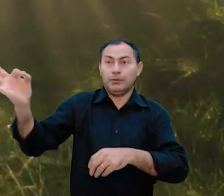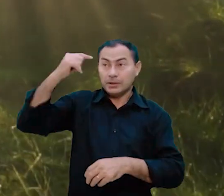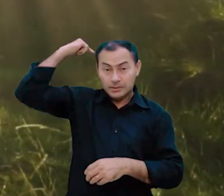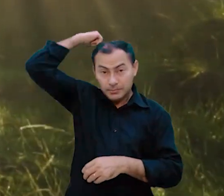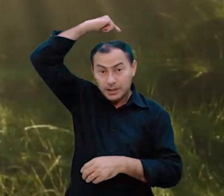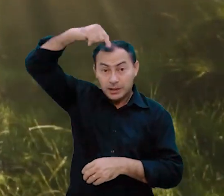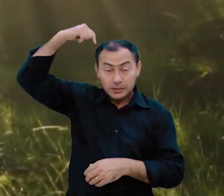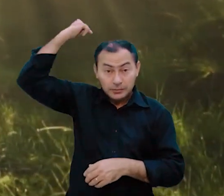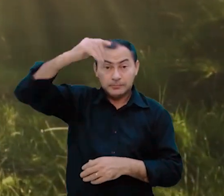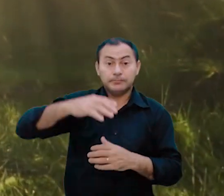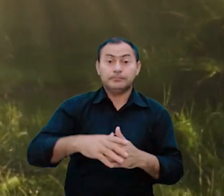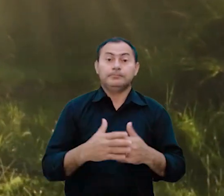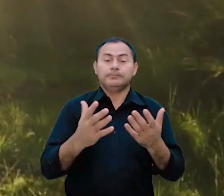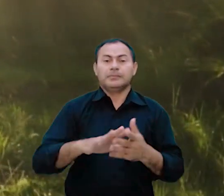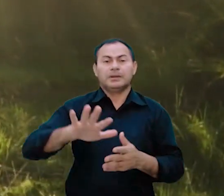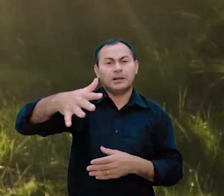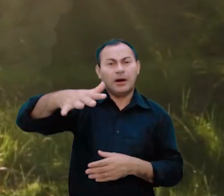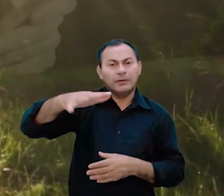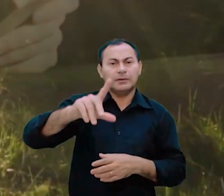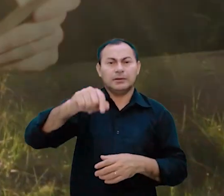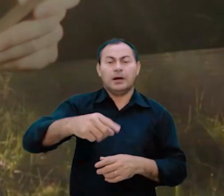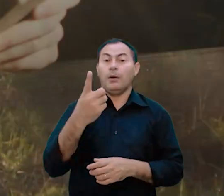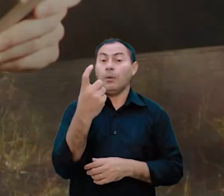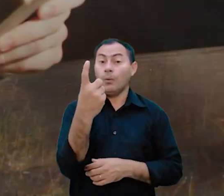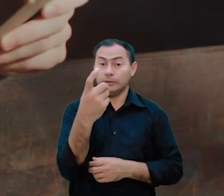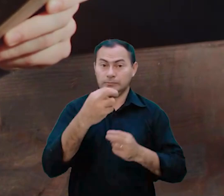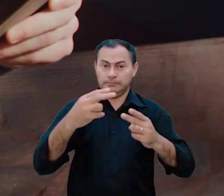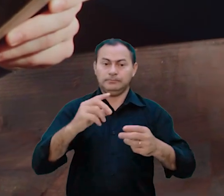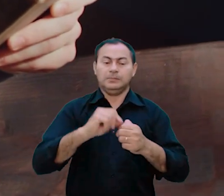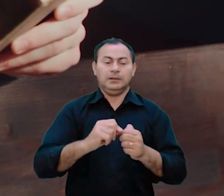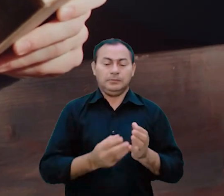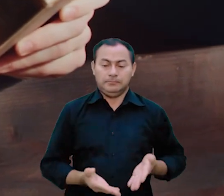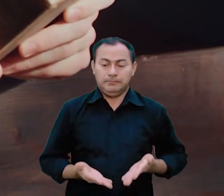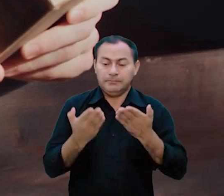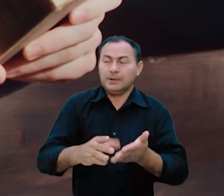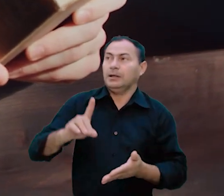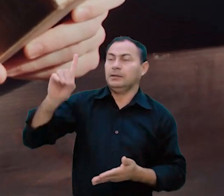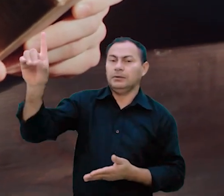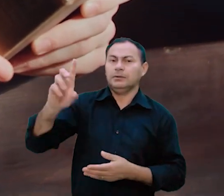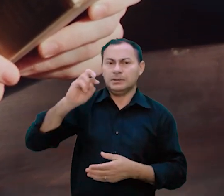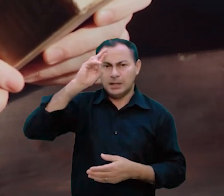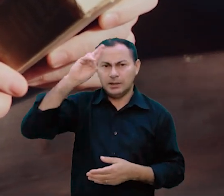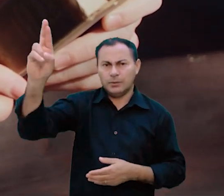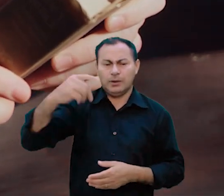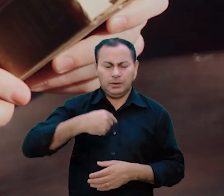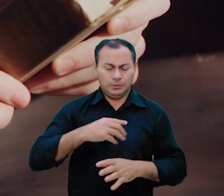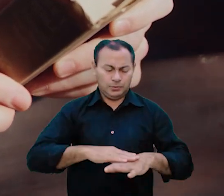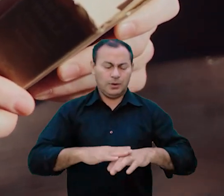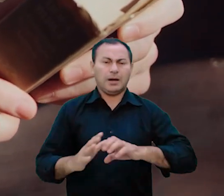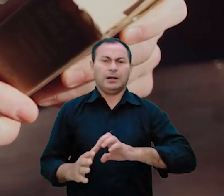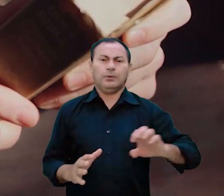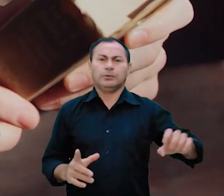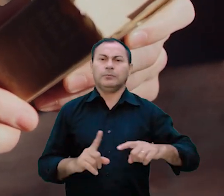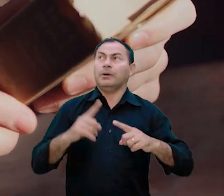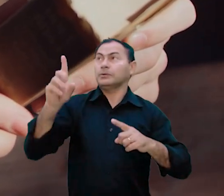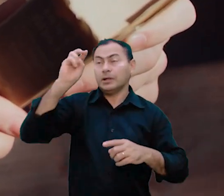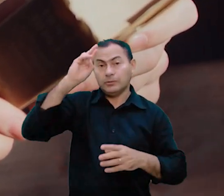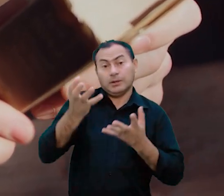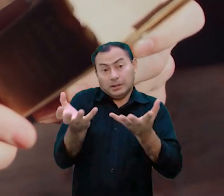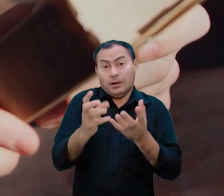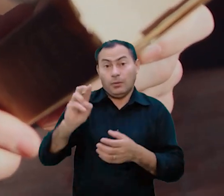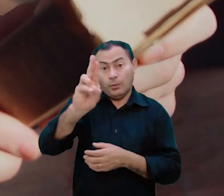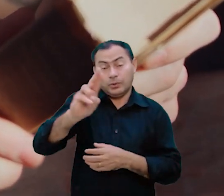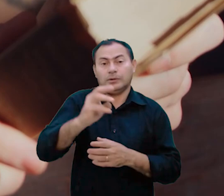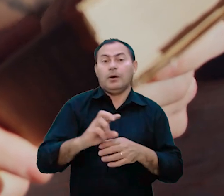controlado pelo Espírito. Talvez essa fosse a única coisa que tivesse para oferecer a Deus. Senhor, eu sou canhoto. Mas